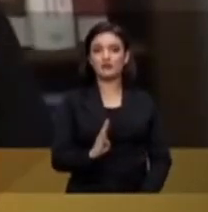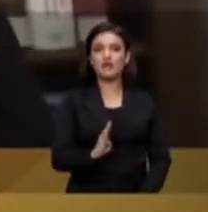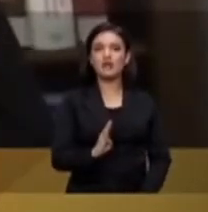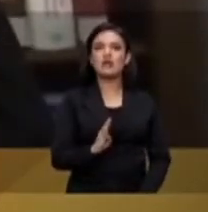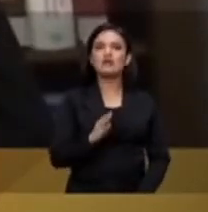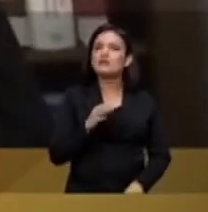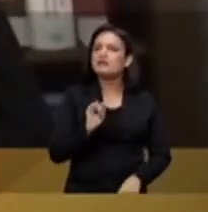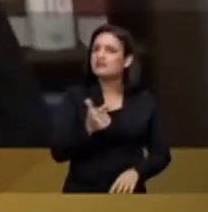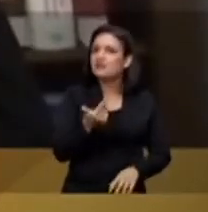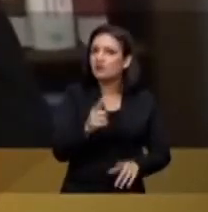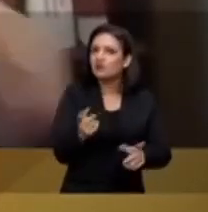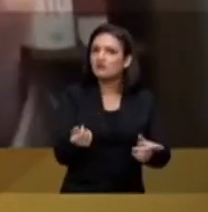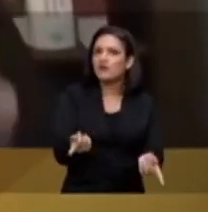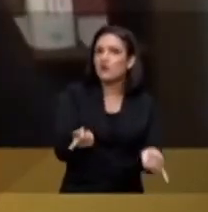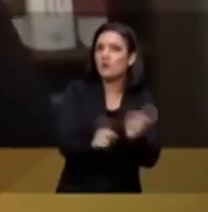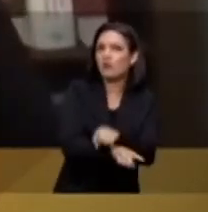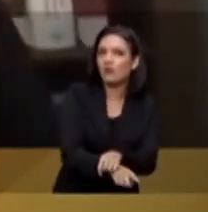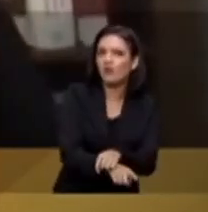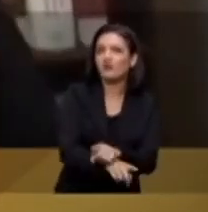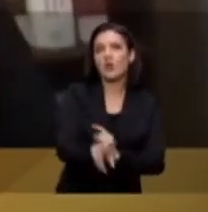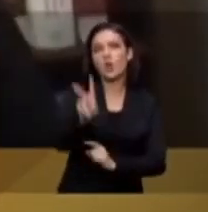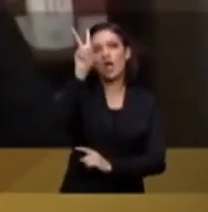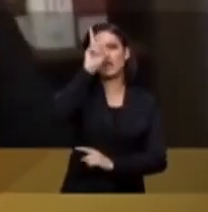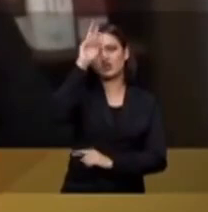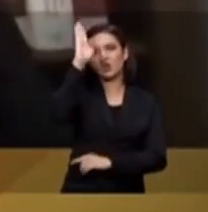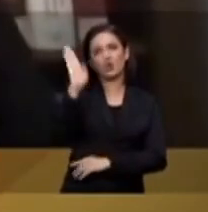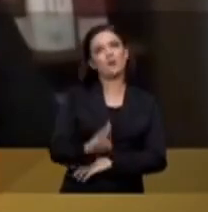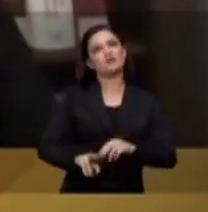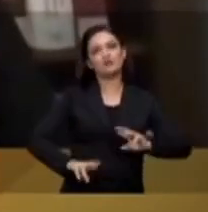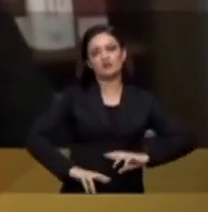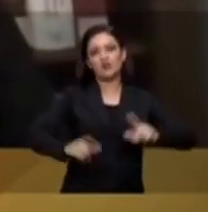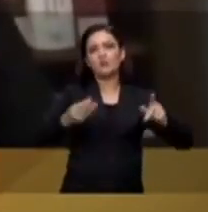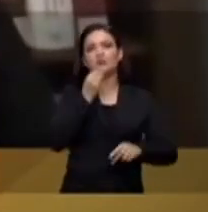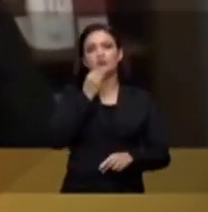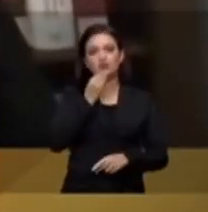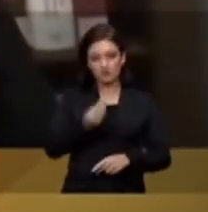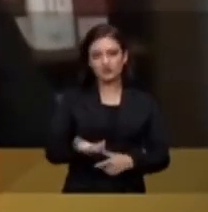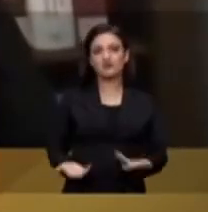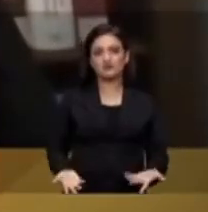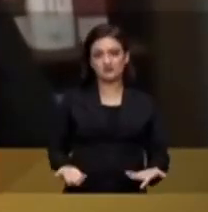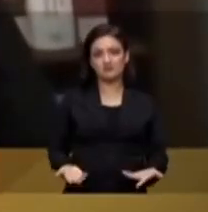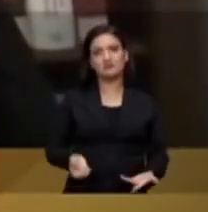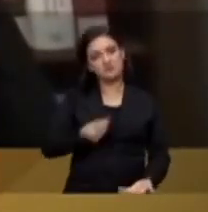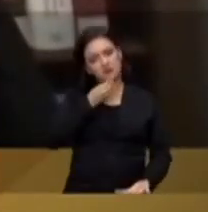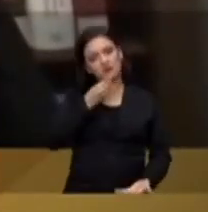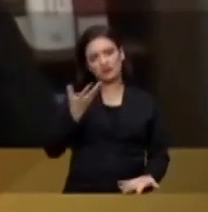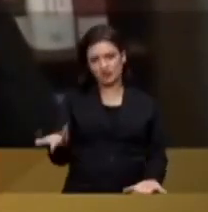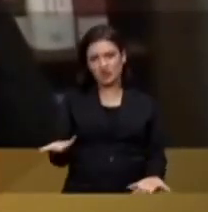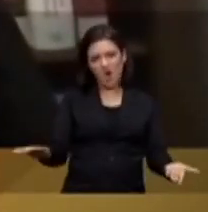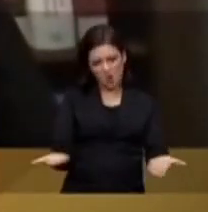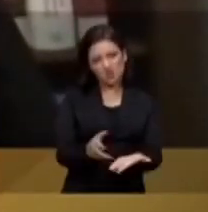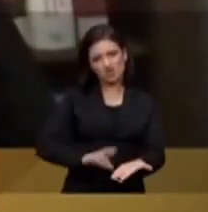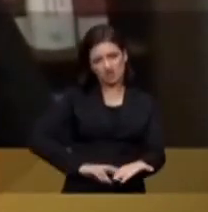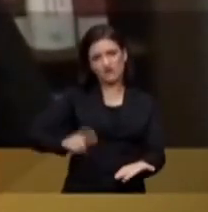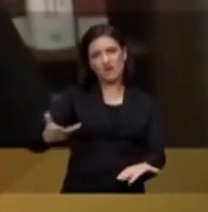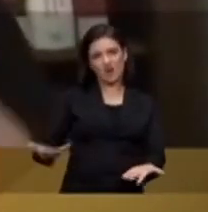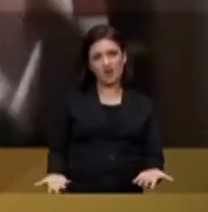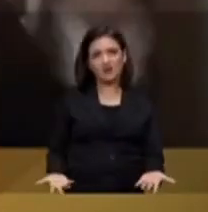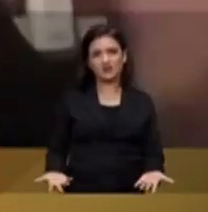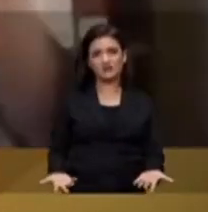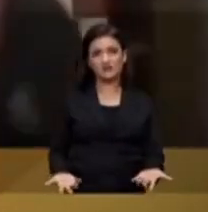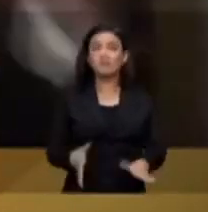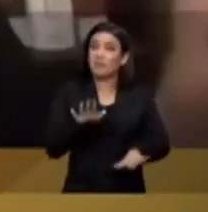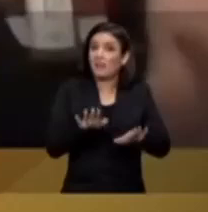inversão não tivesse sido feita, a história do Brasil poderia ter sido diferente, teríamos um rumo diferente. E talvez